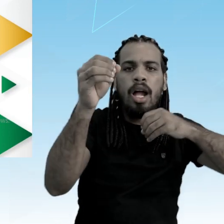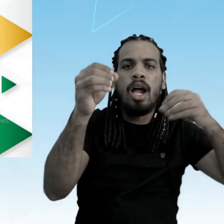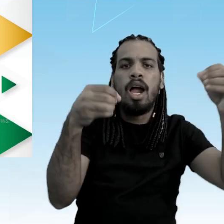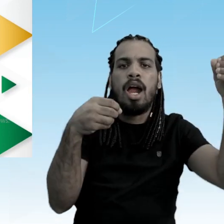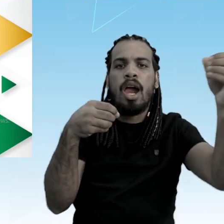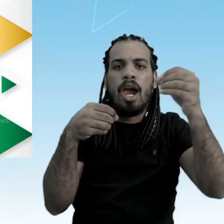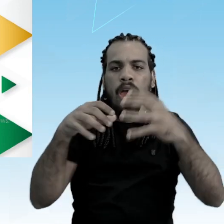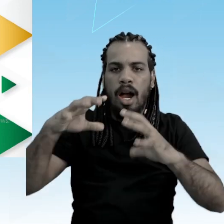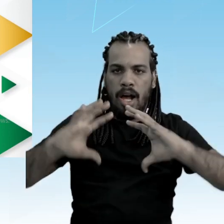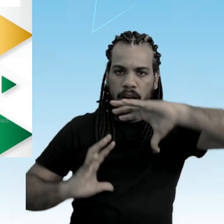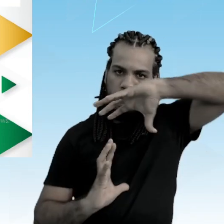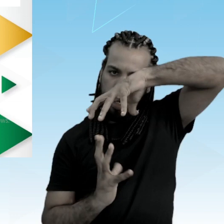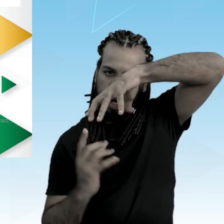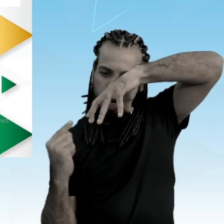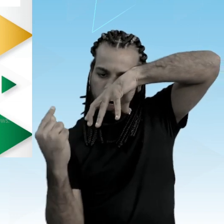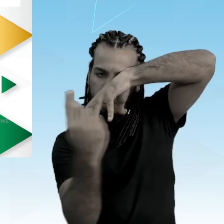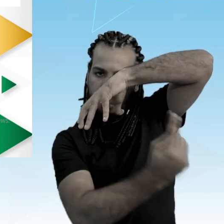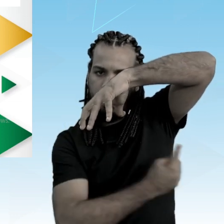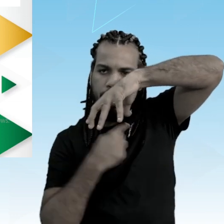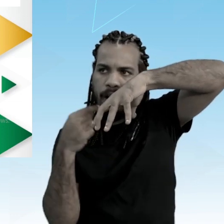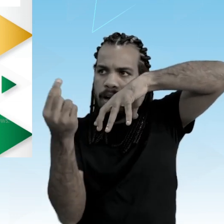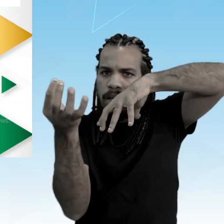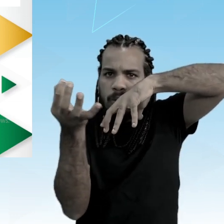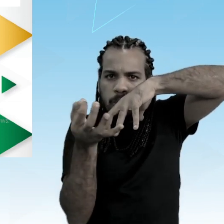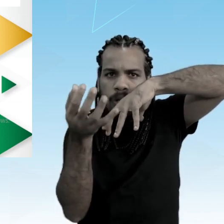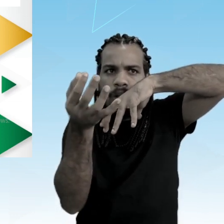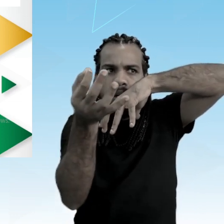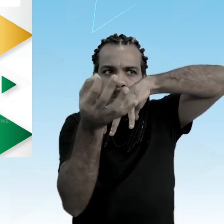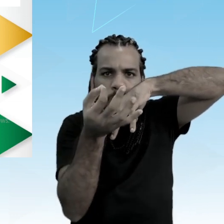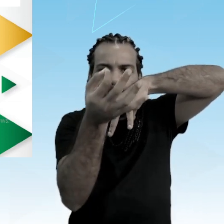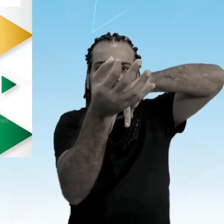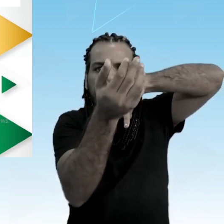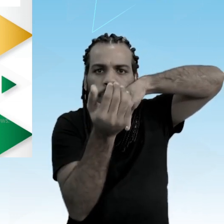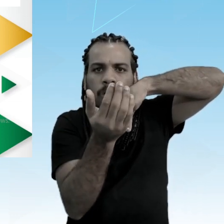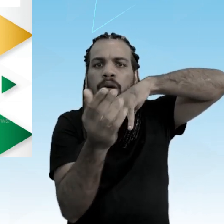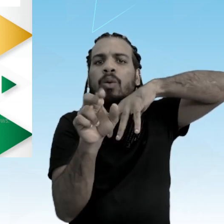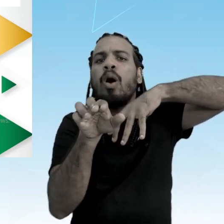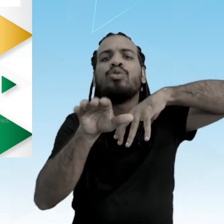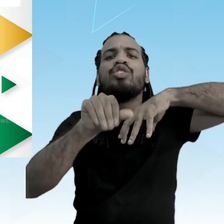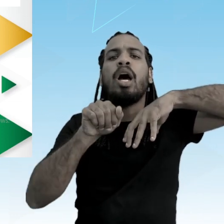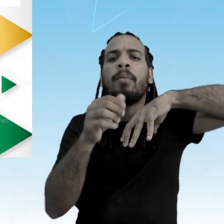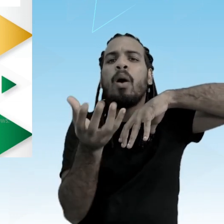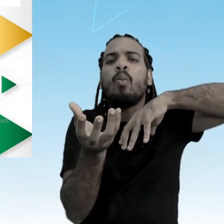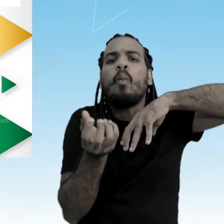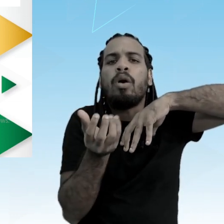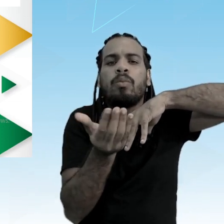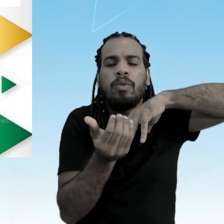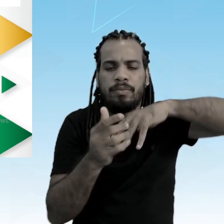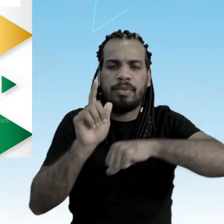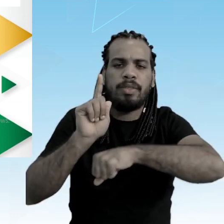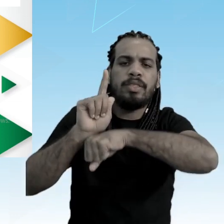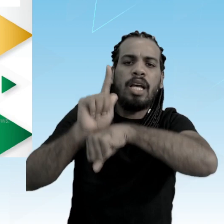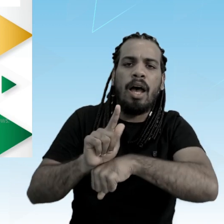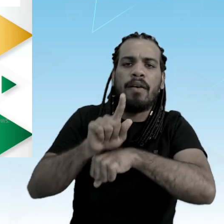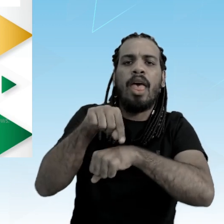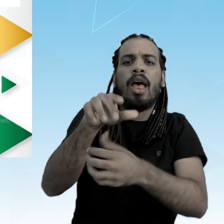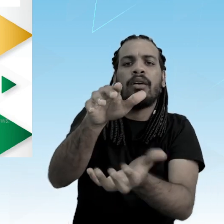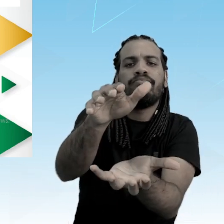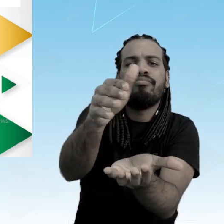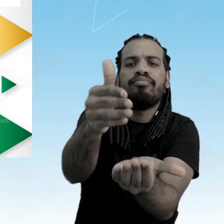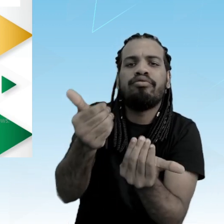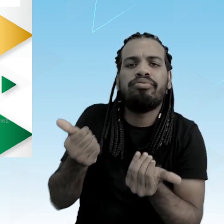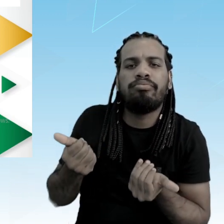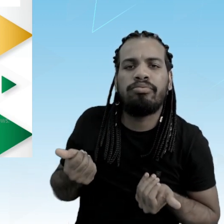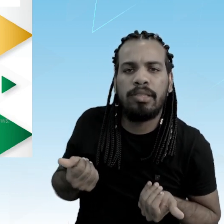seu campo gravitacional. A força gravitacional, na realidade, é uma força atrativa que